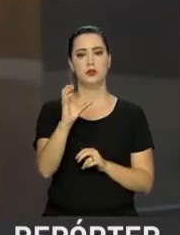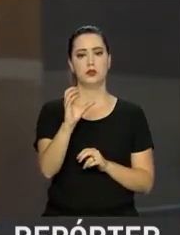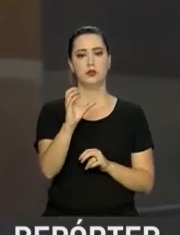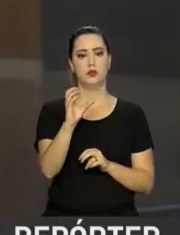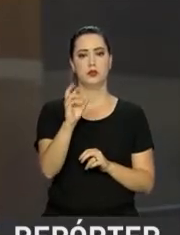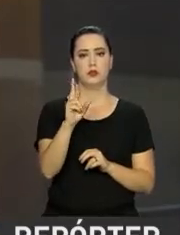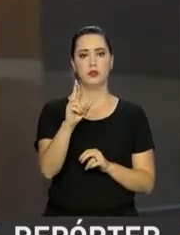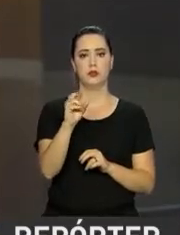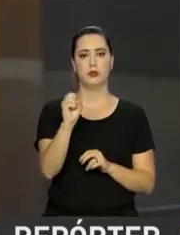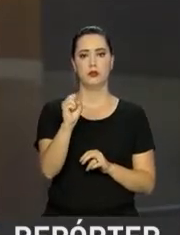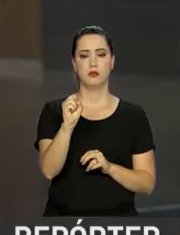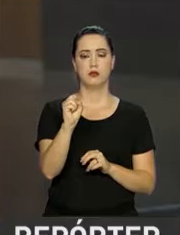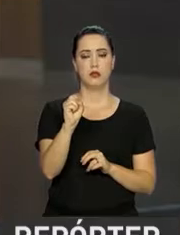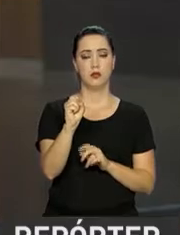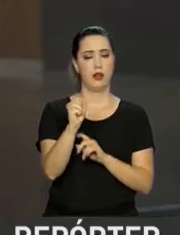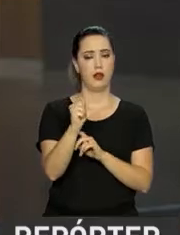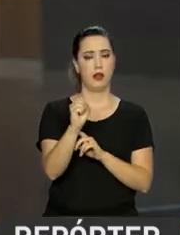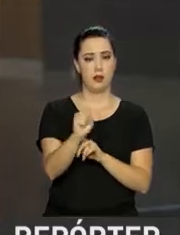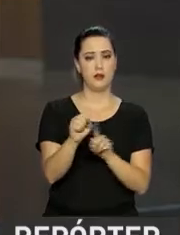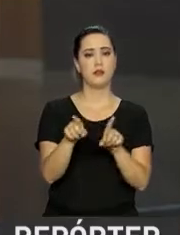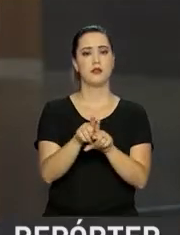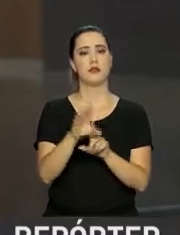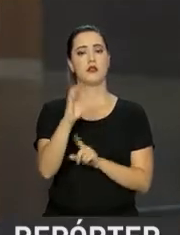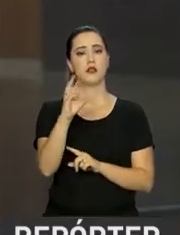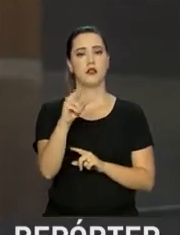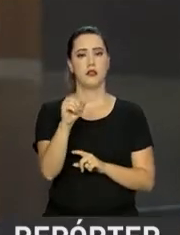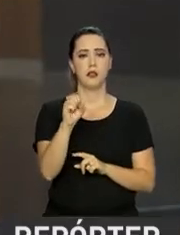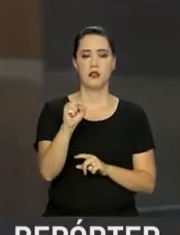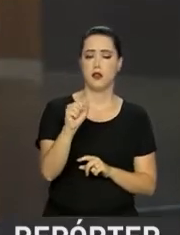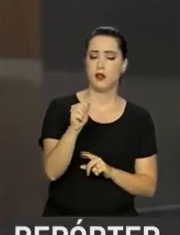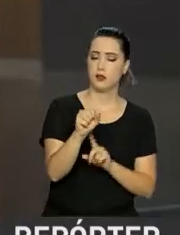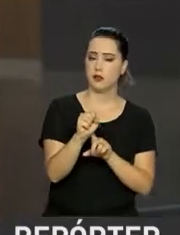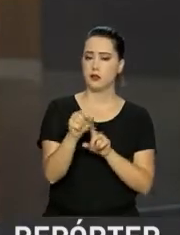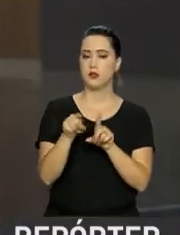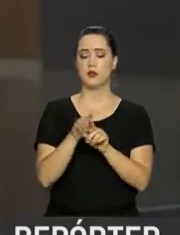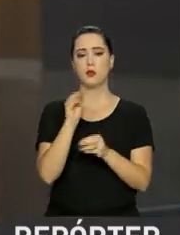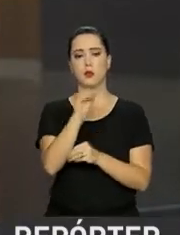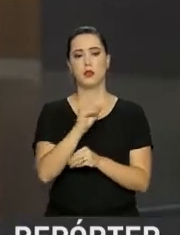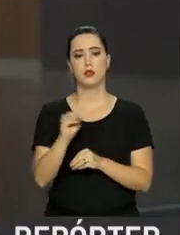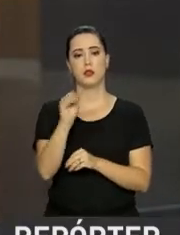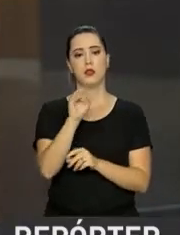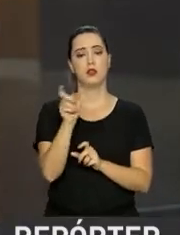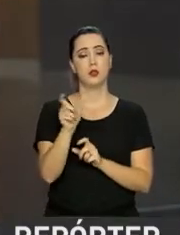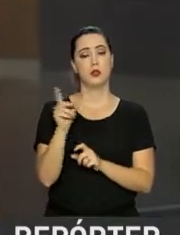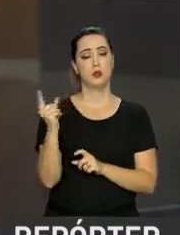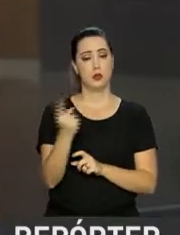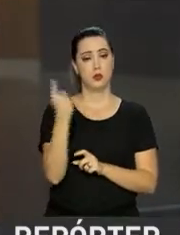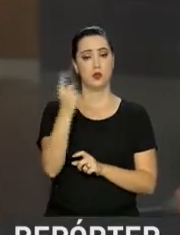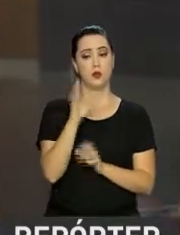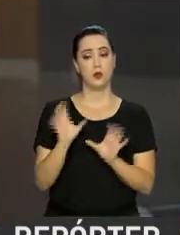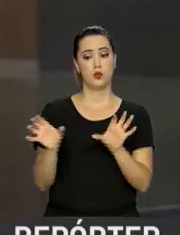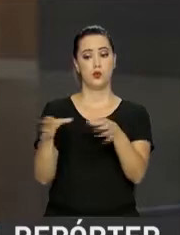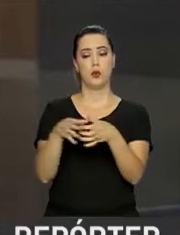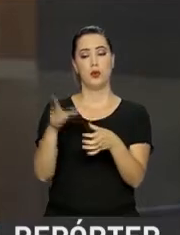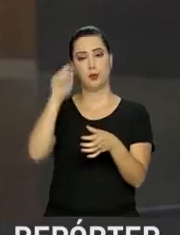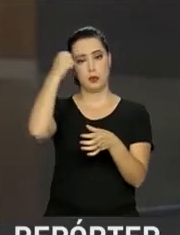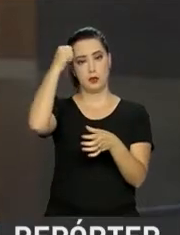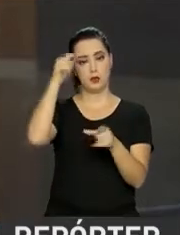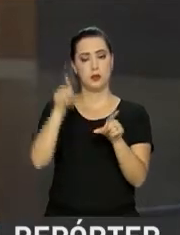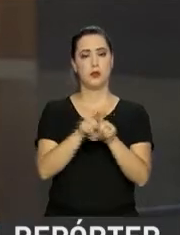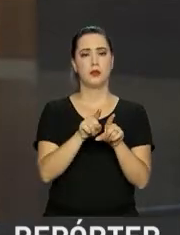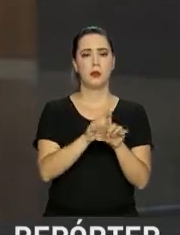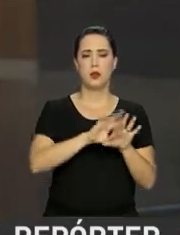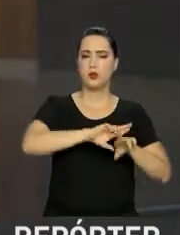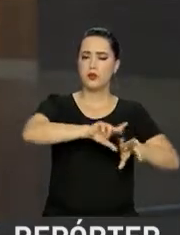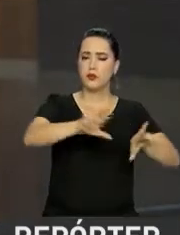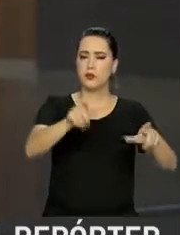os creas para que a gente possa fazer um atendimento personalizado com a população negra e não só população negra